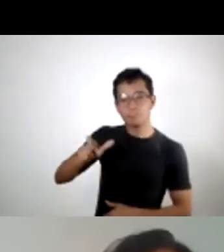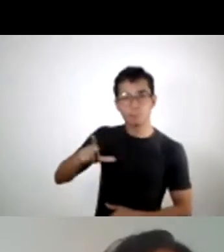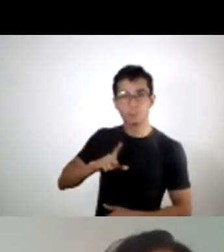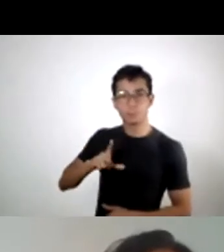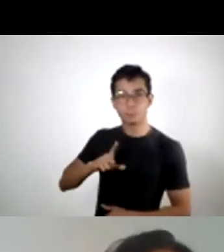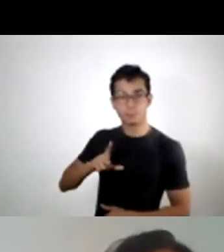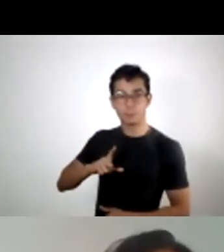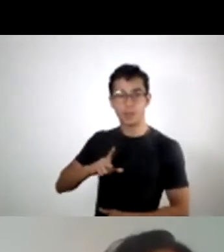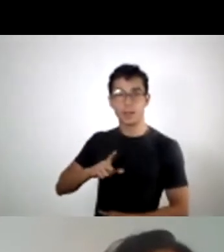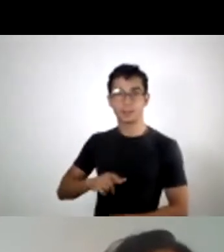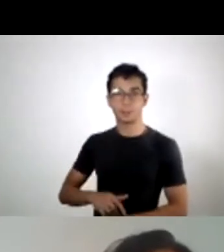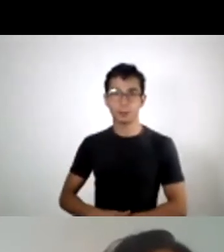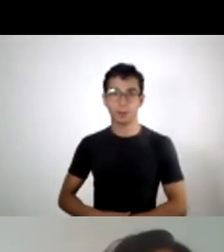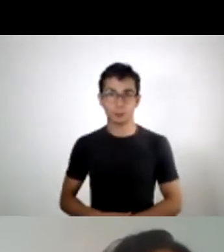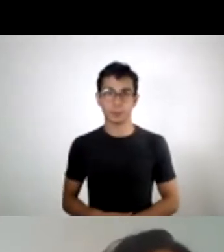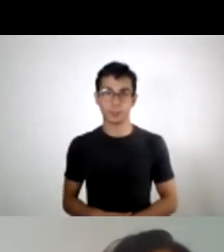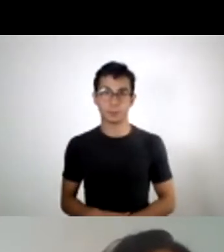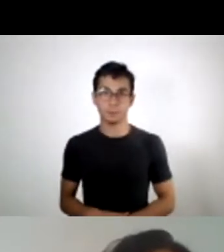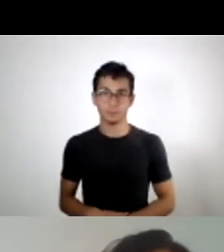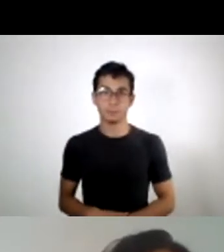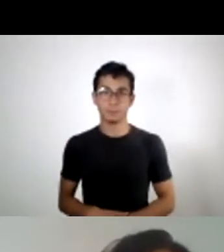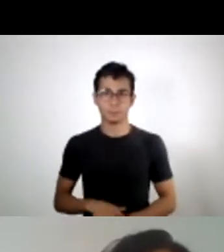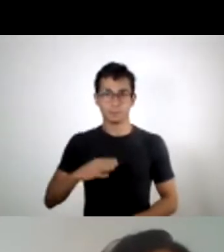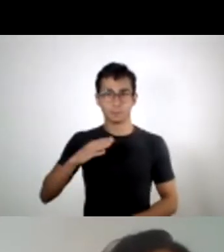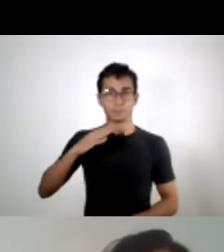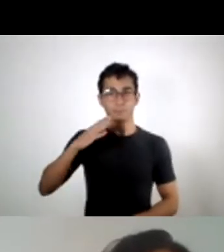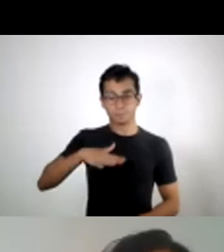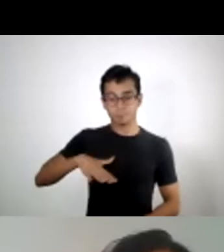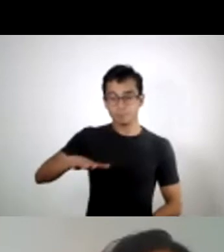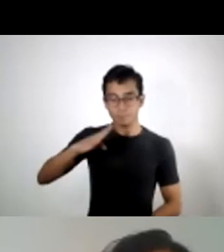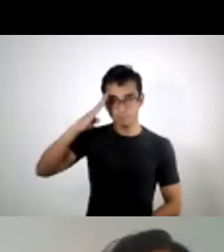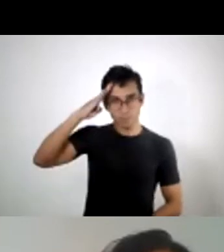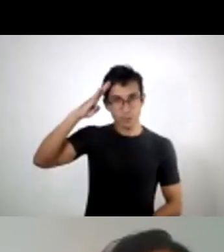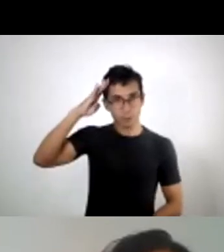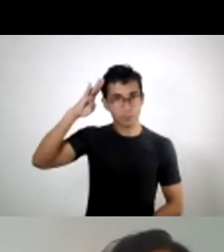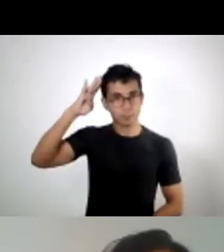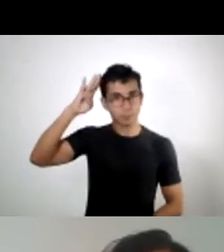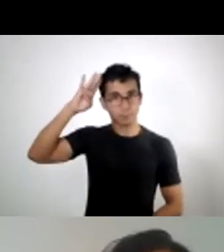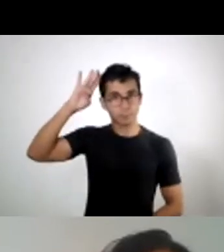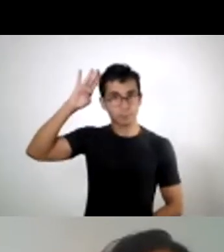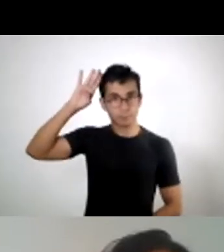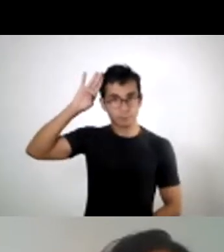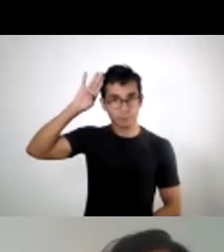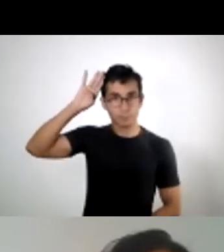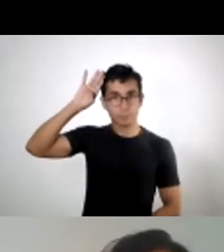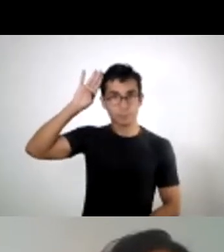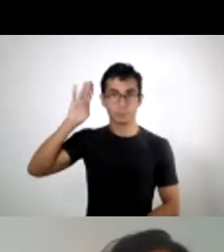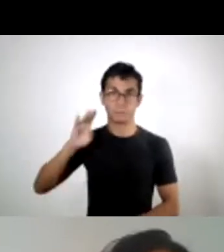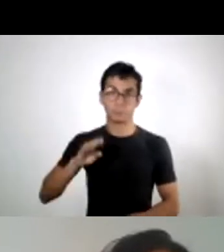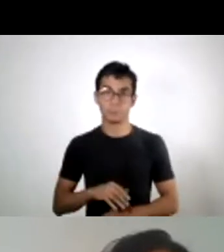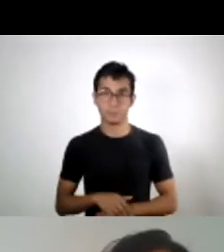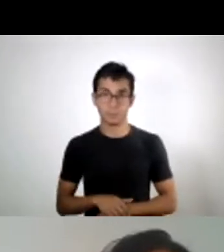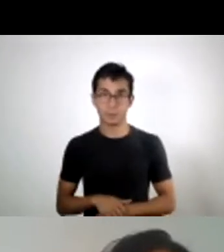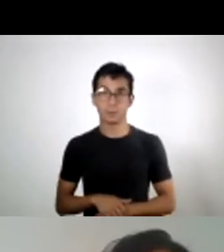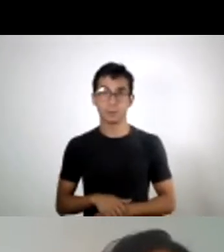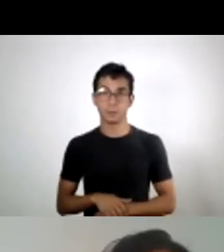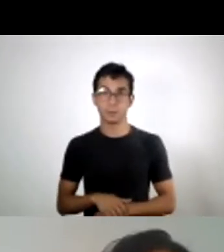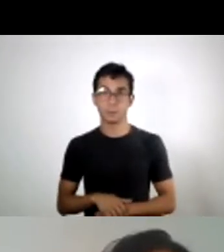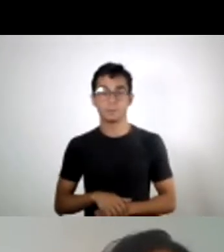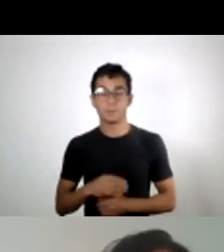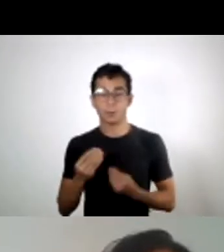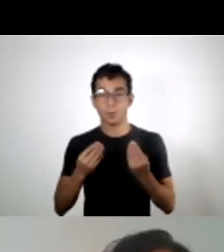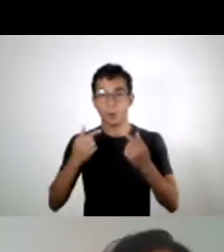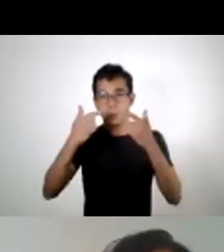e mestras, que a academia, no sentido... como que eu falo, amiga?